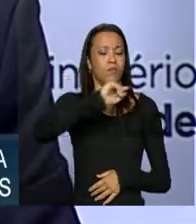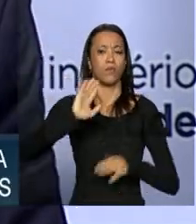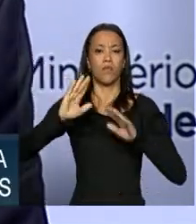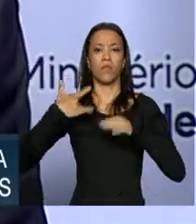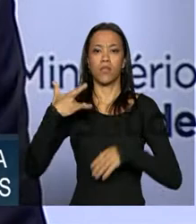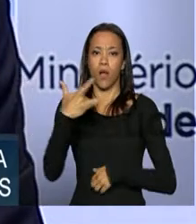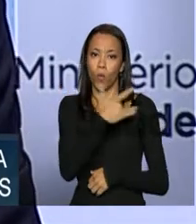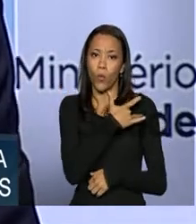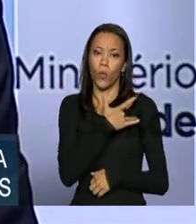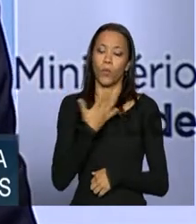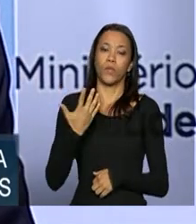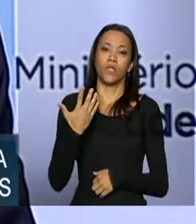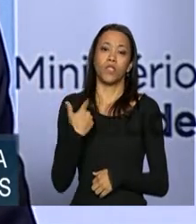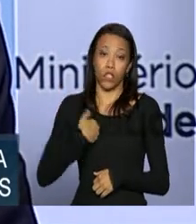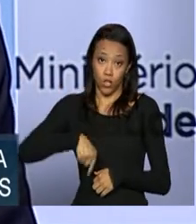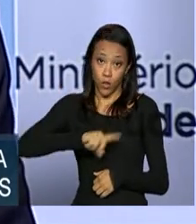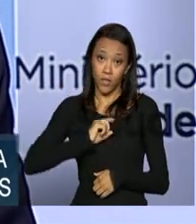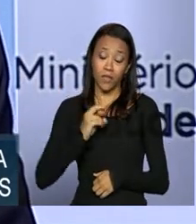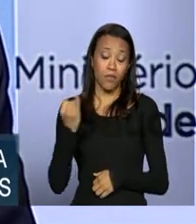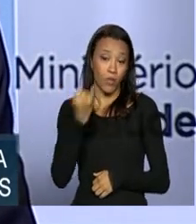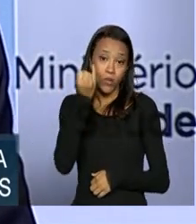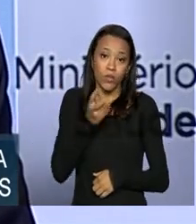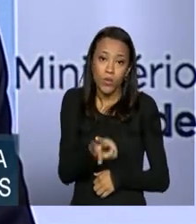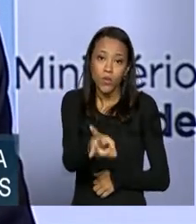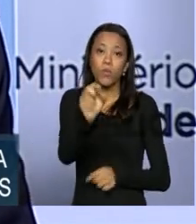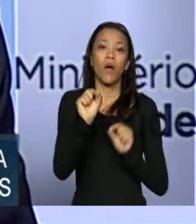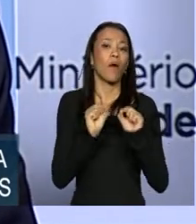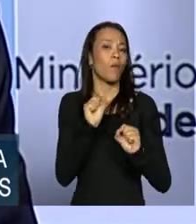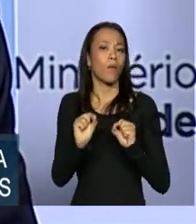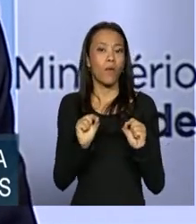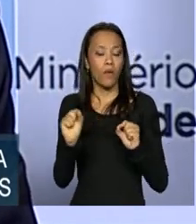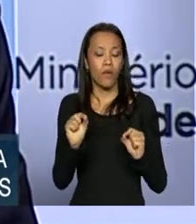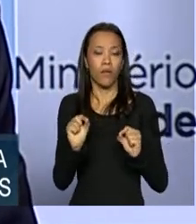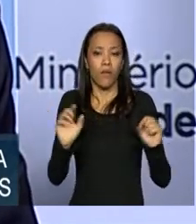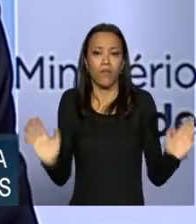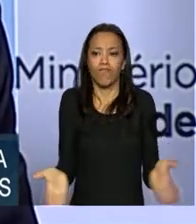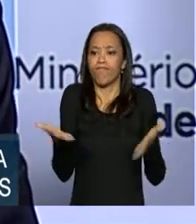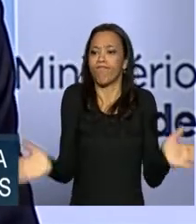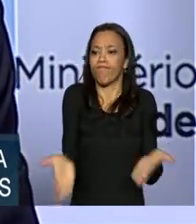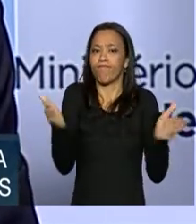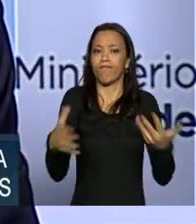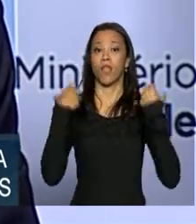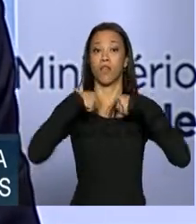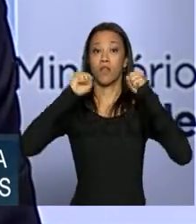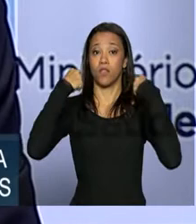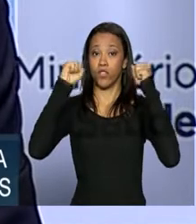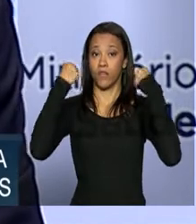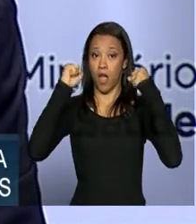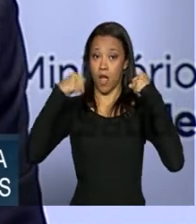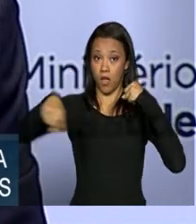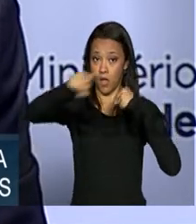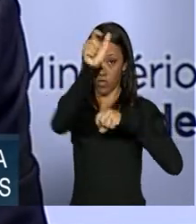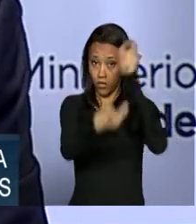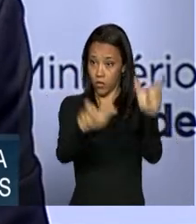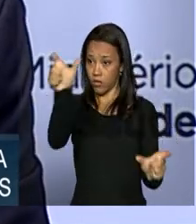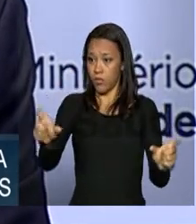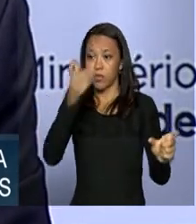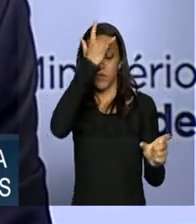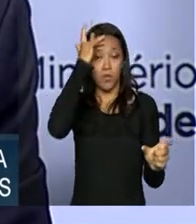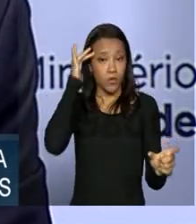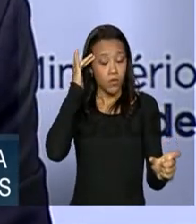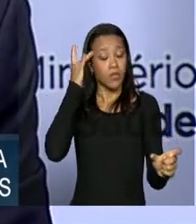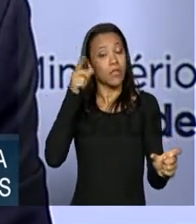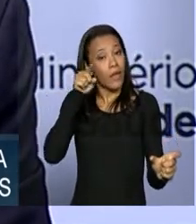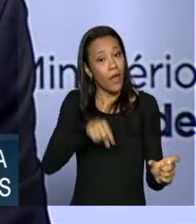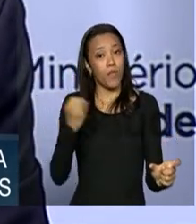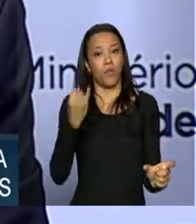a importância de continuar proporcionando o desenvolvimento de atividades físicas. É muito importante destacar que